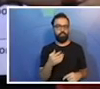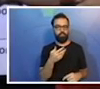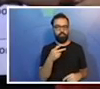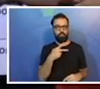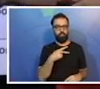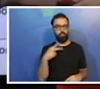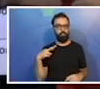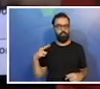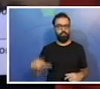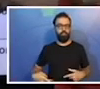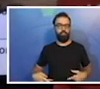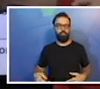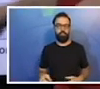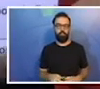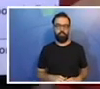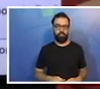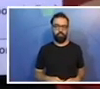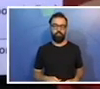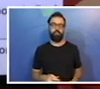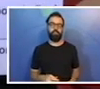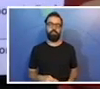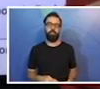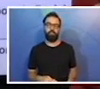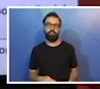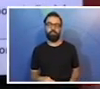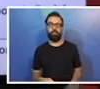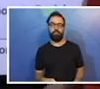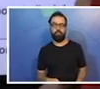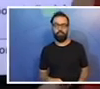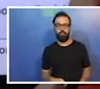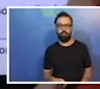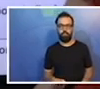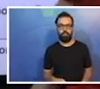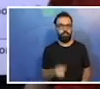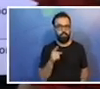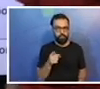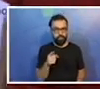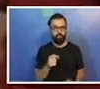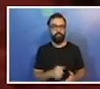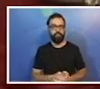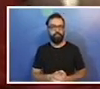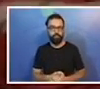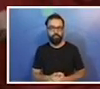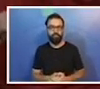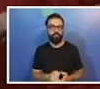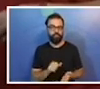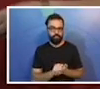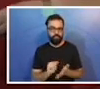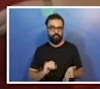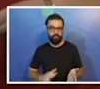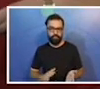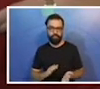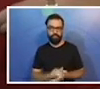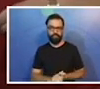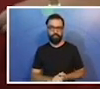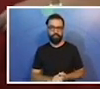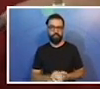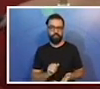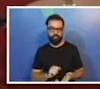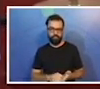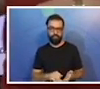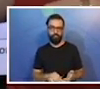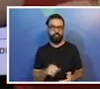página 271 até a página 274 e vocês terão como tarefa as